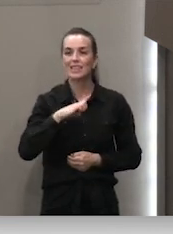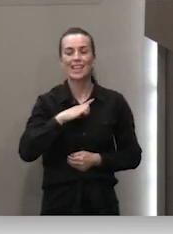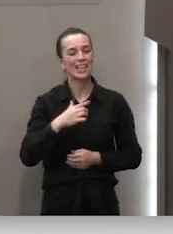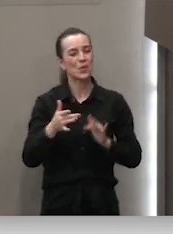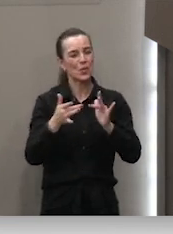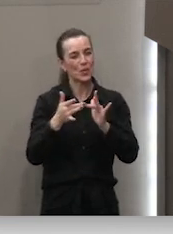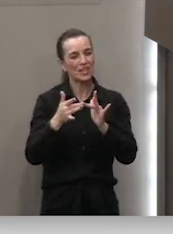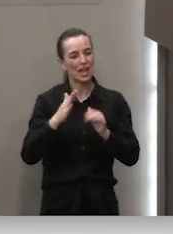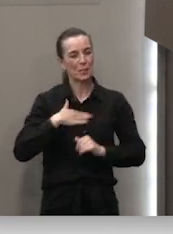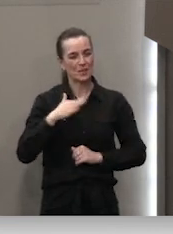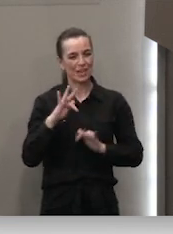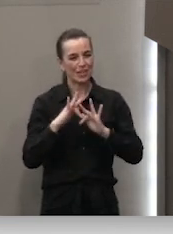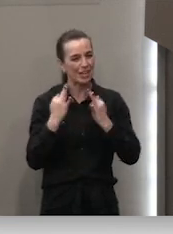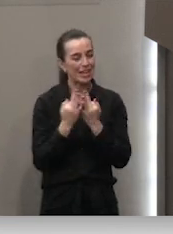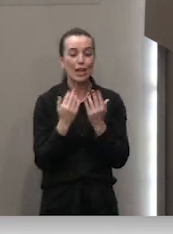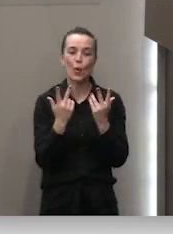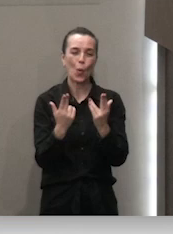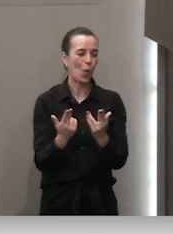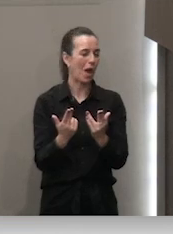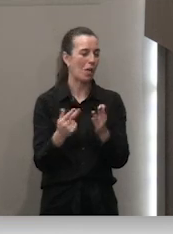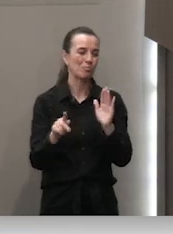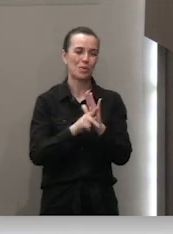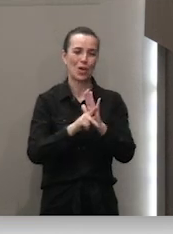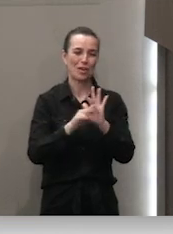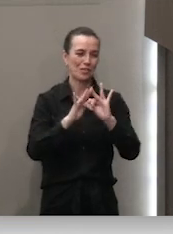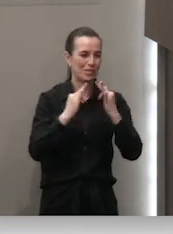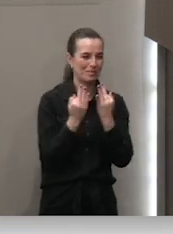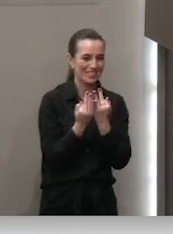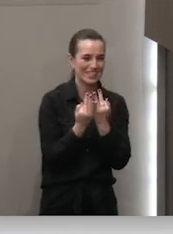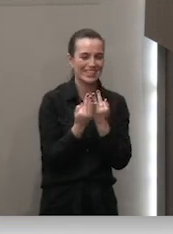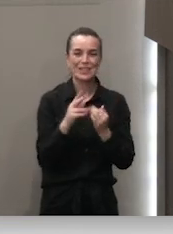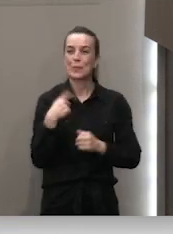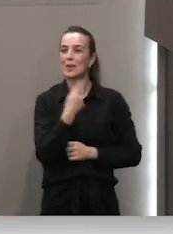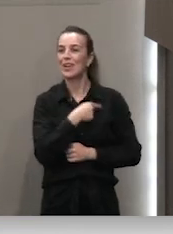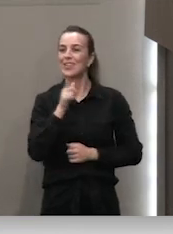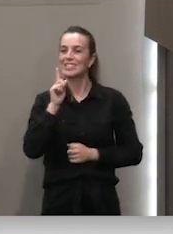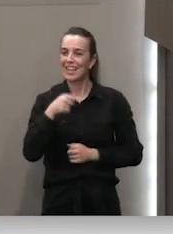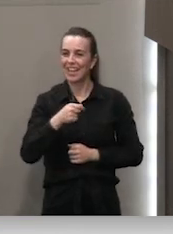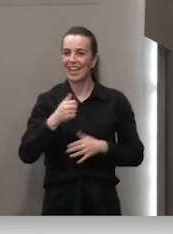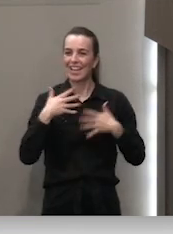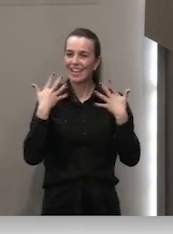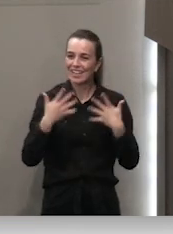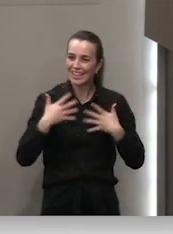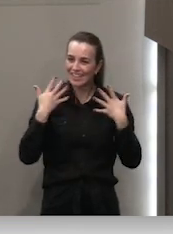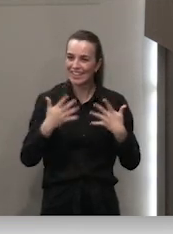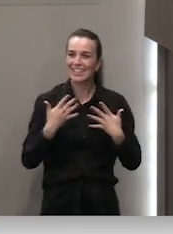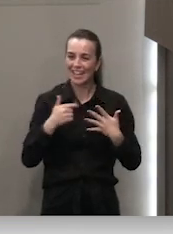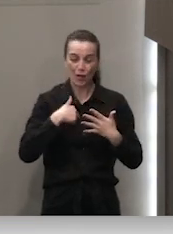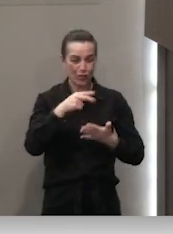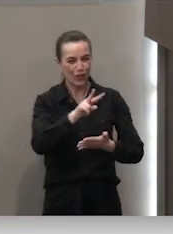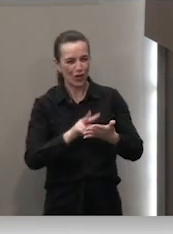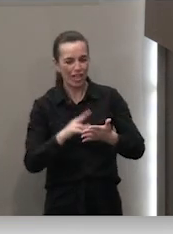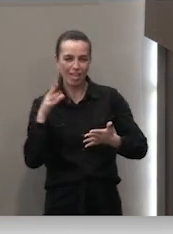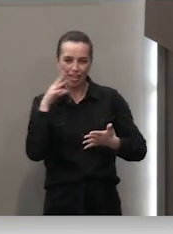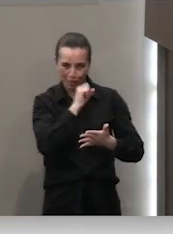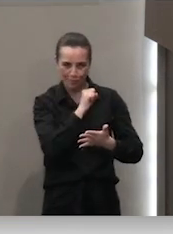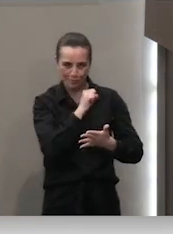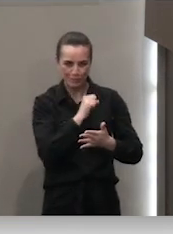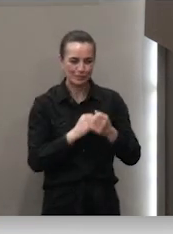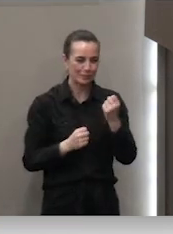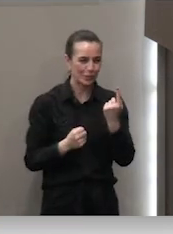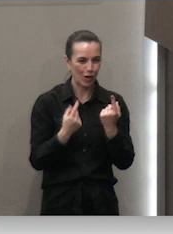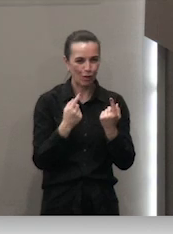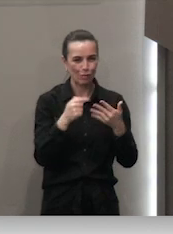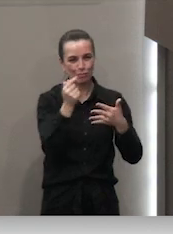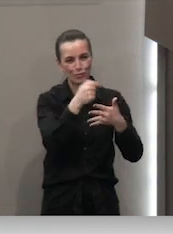família, é como se fosse da nossa família. Então, para nós, é uma grande satisfação. Eu vou ler rapidamente aqui algumas coisas,